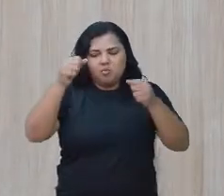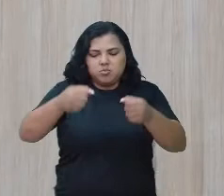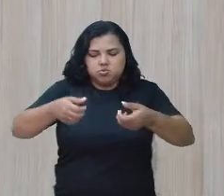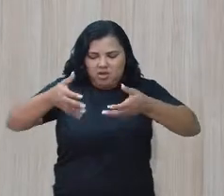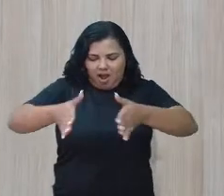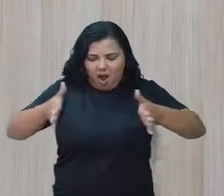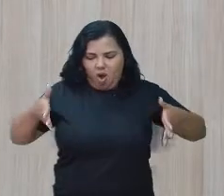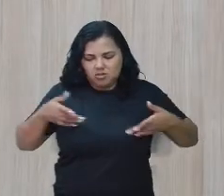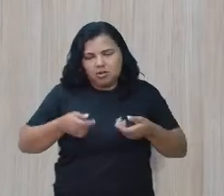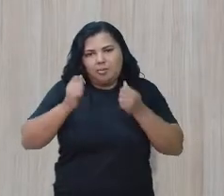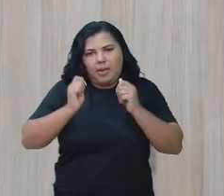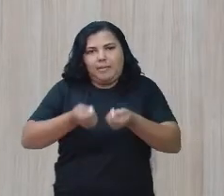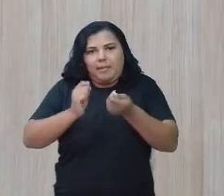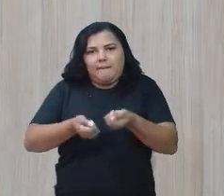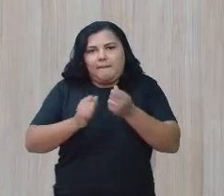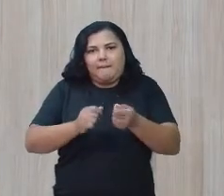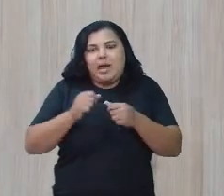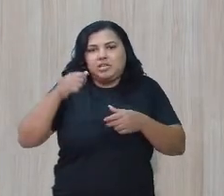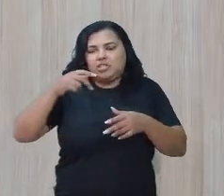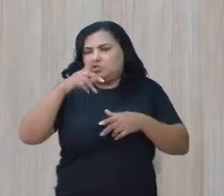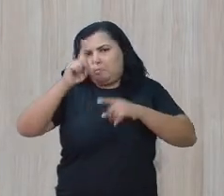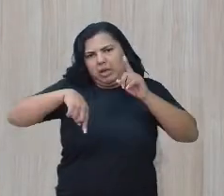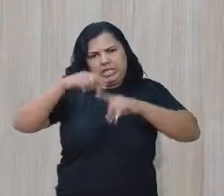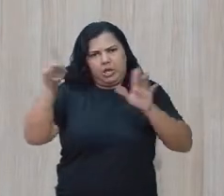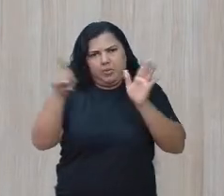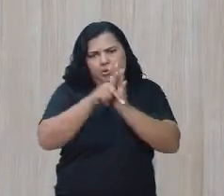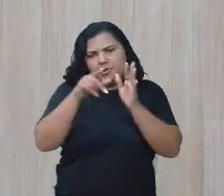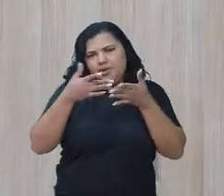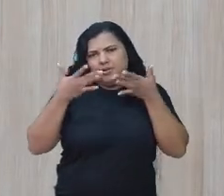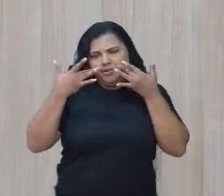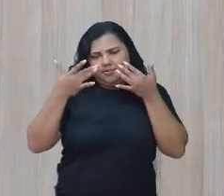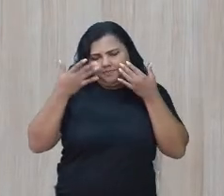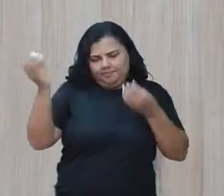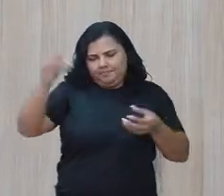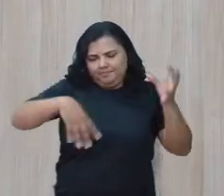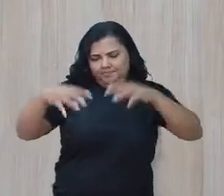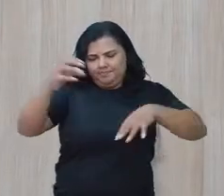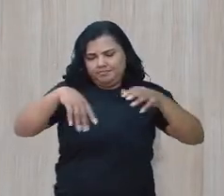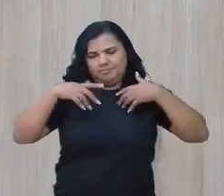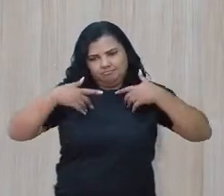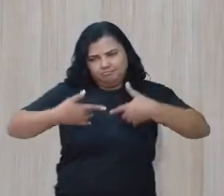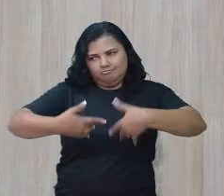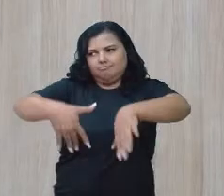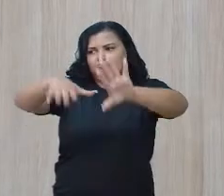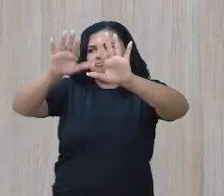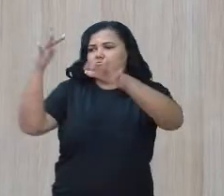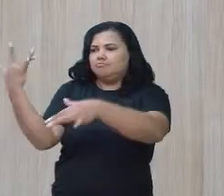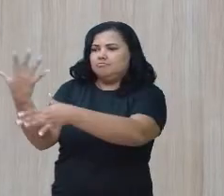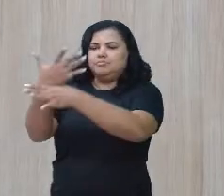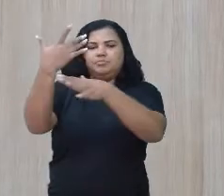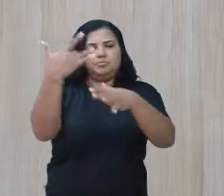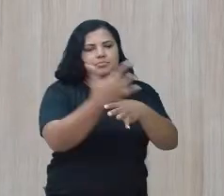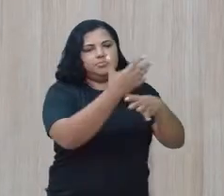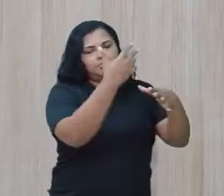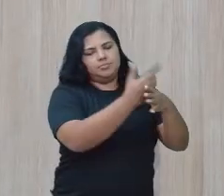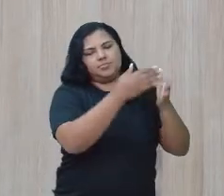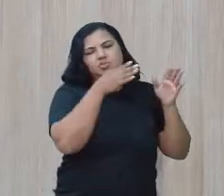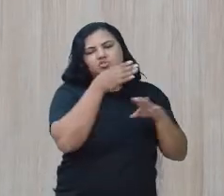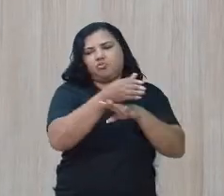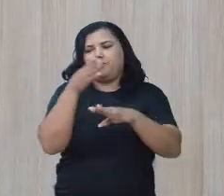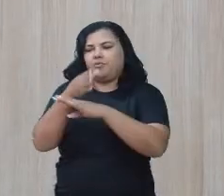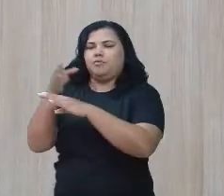carregavam, colocavam ali em cima todo o material cênico, e eles saíam de cidade em cidade se apresentando,